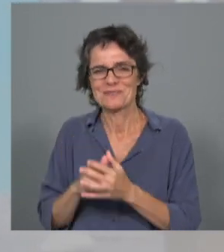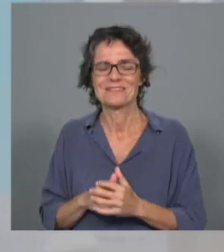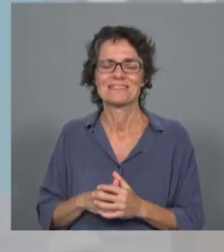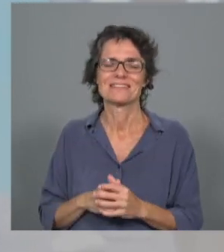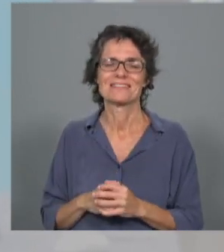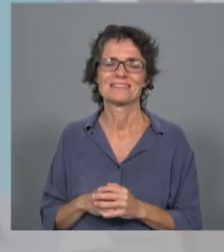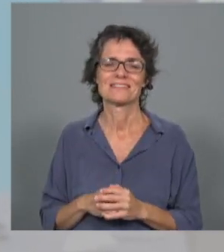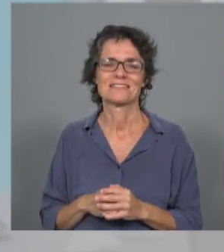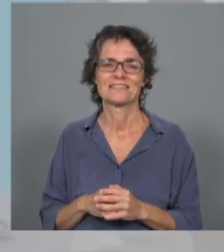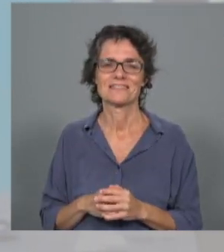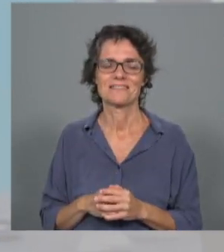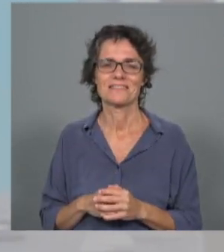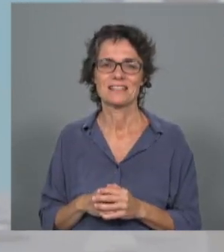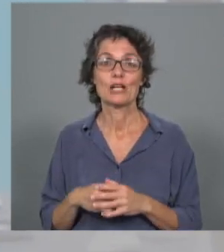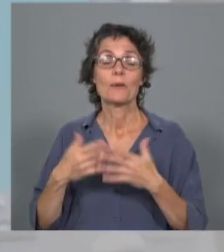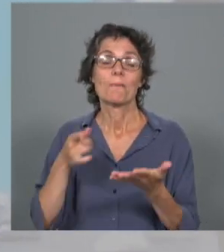está o centro, acredito, não é?